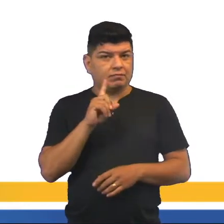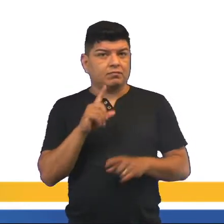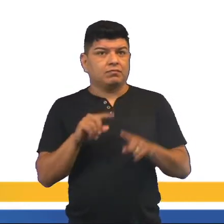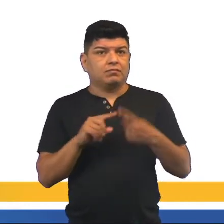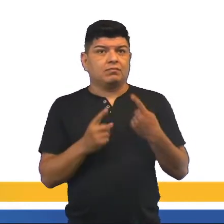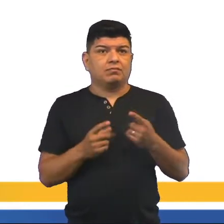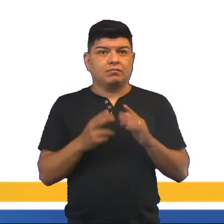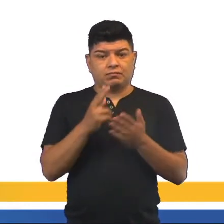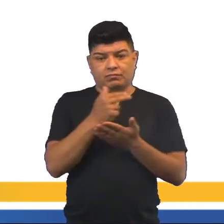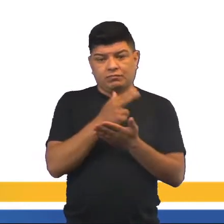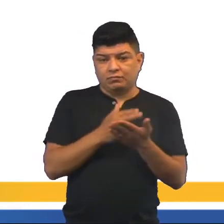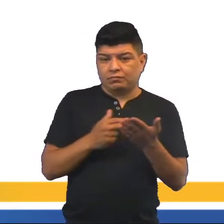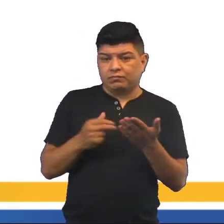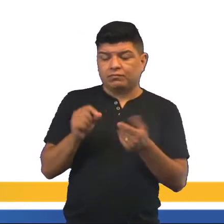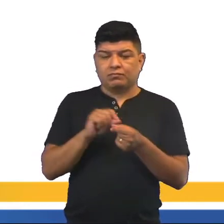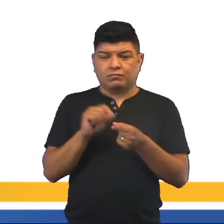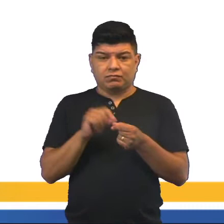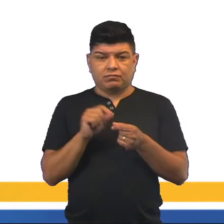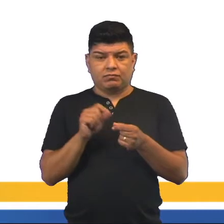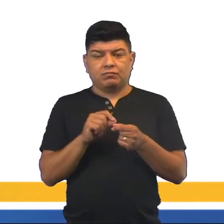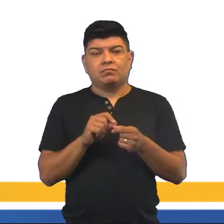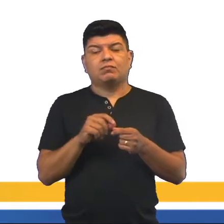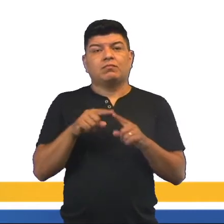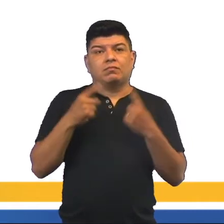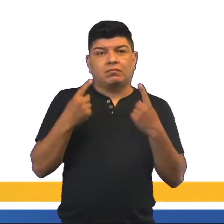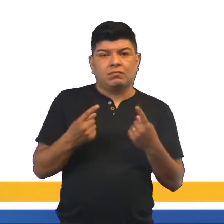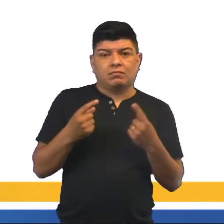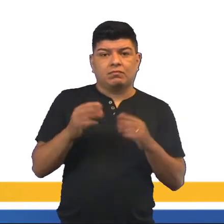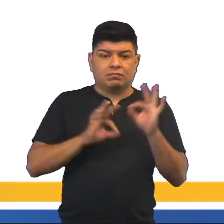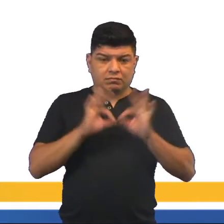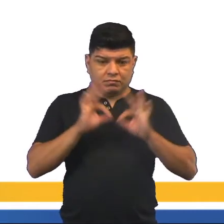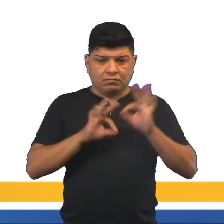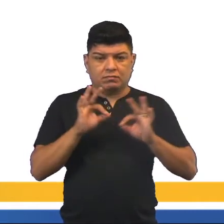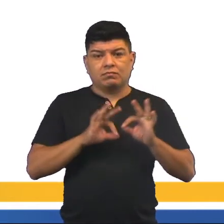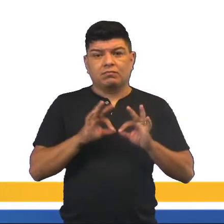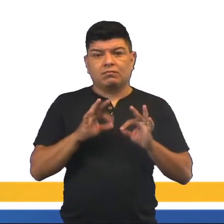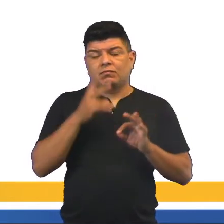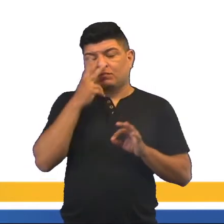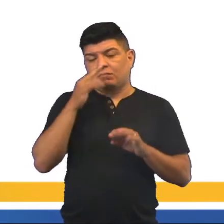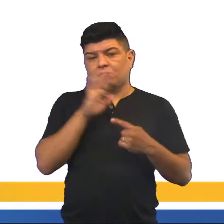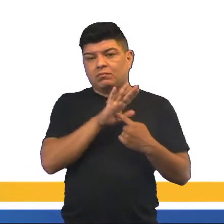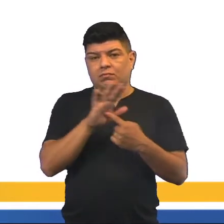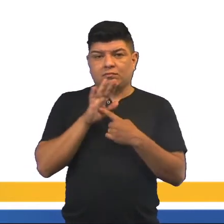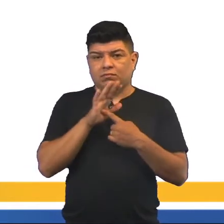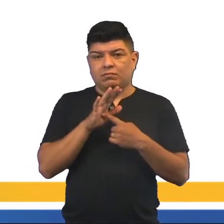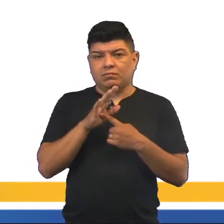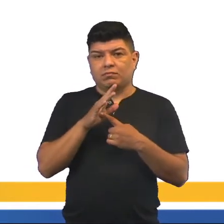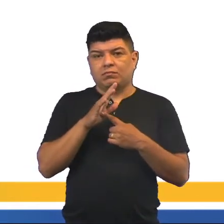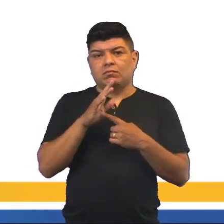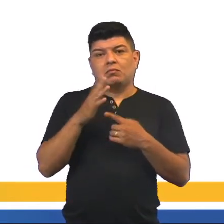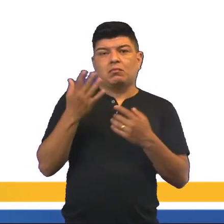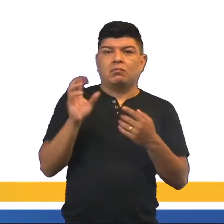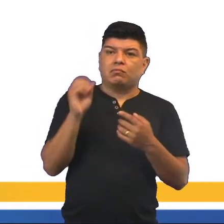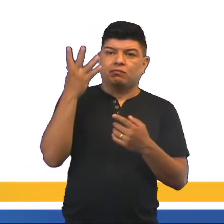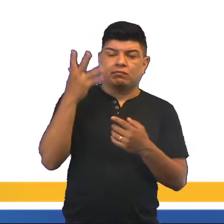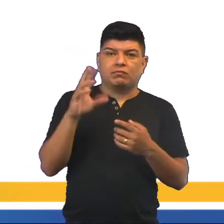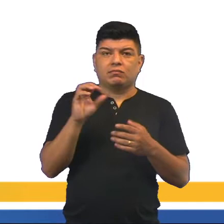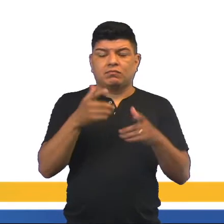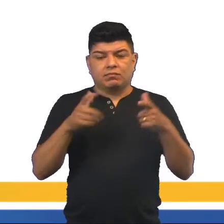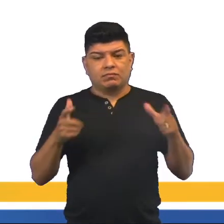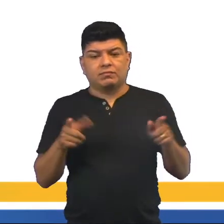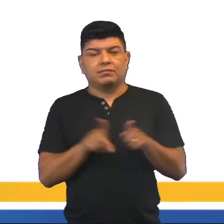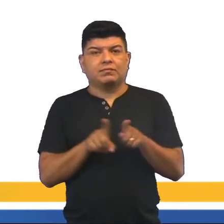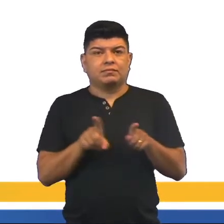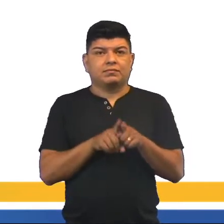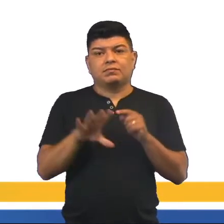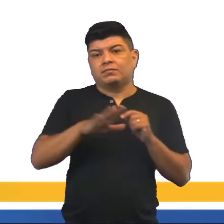os glifos não eram escritos linearmente, mas arranjados ideograficamente para representar uma cena ou uma composição maior.